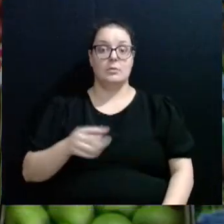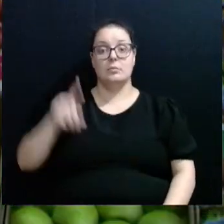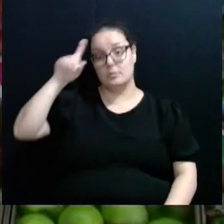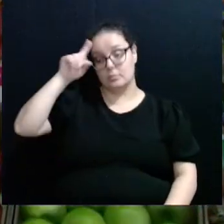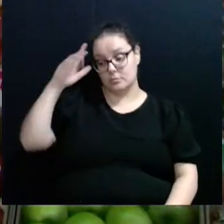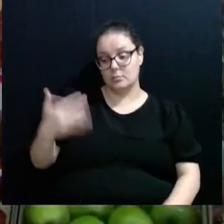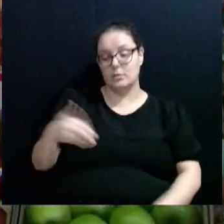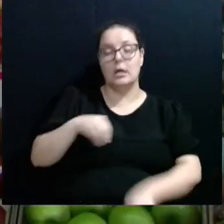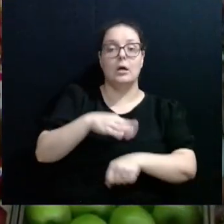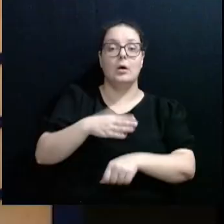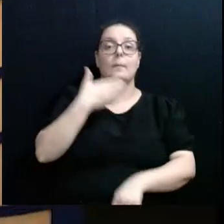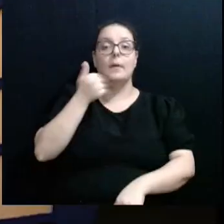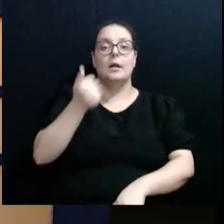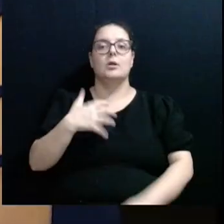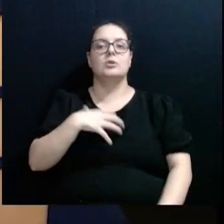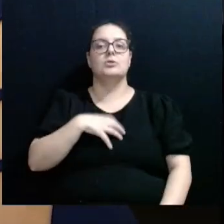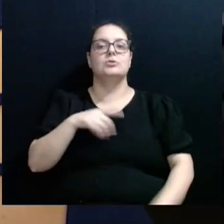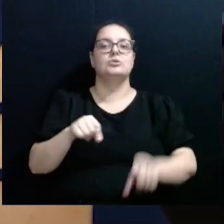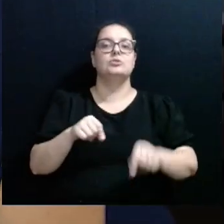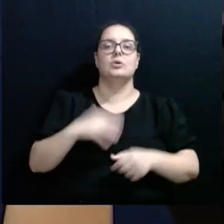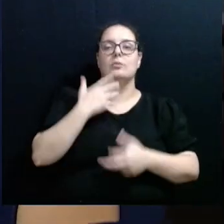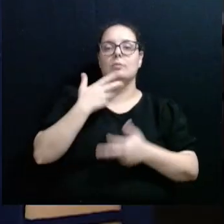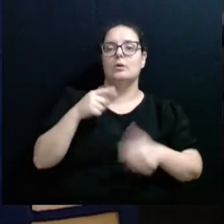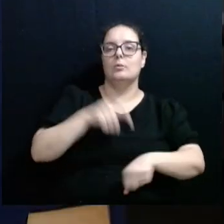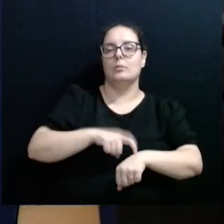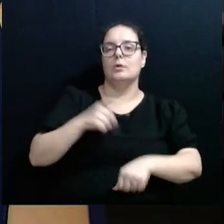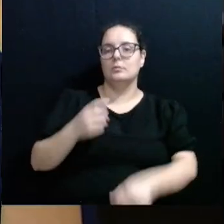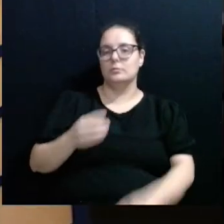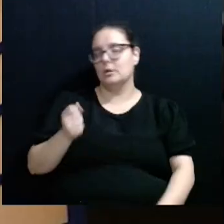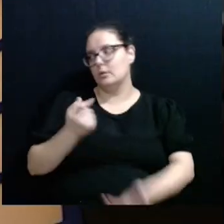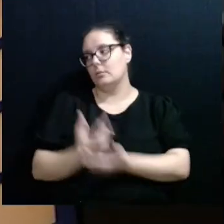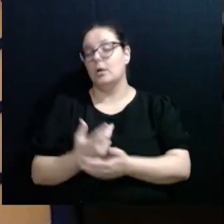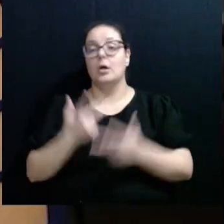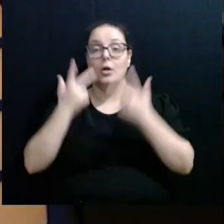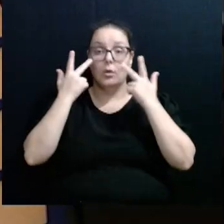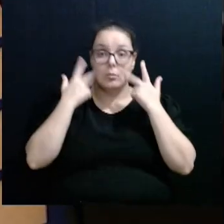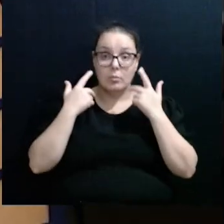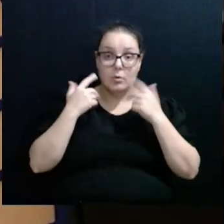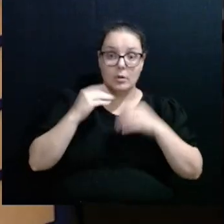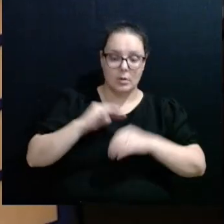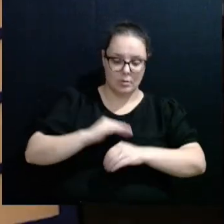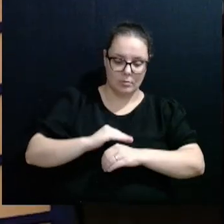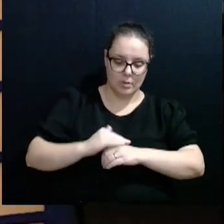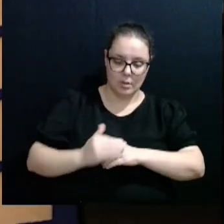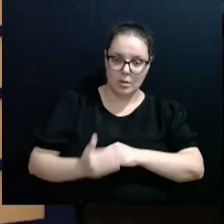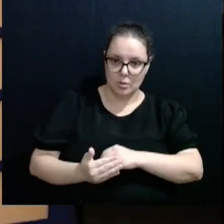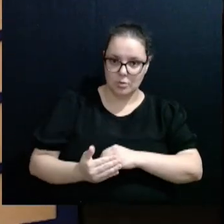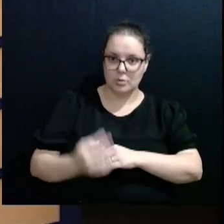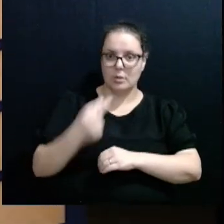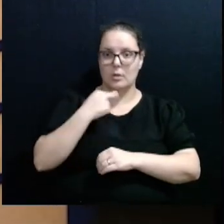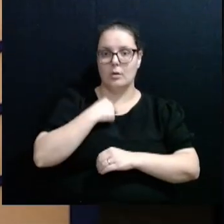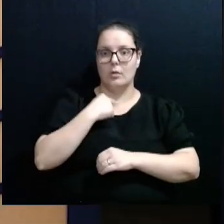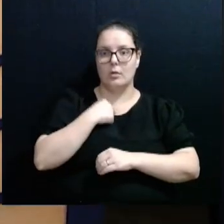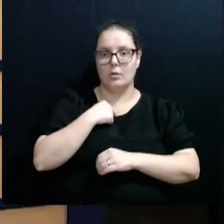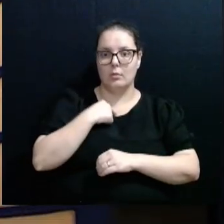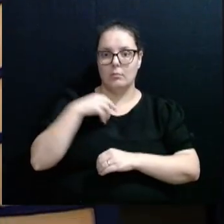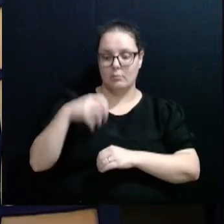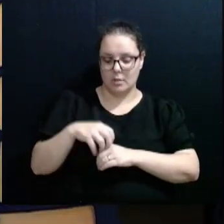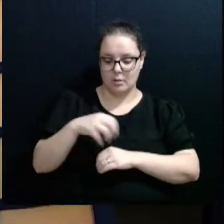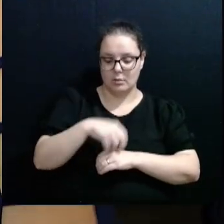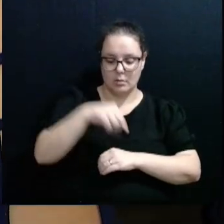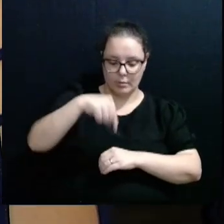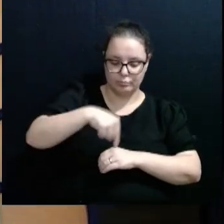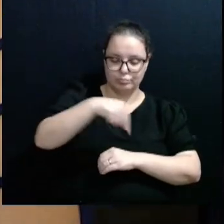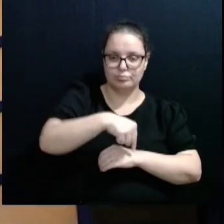escolher a fruta na hora da compra. Normalmente a gente escolhe a casca, não pode estar com manchas, com furos, né?